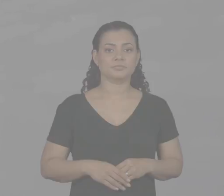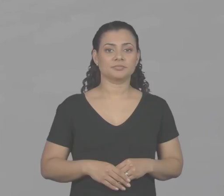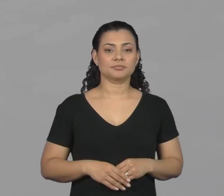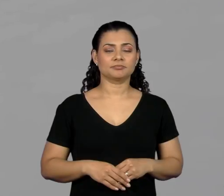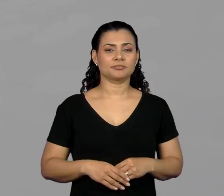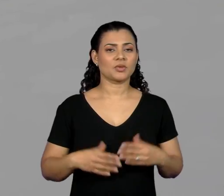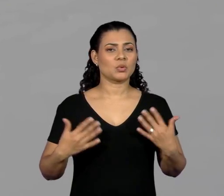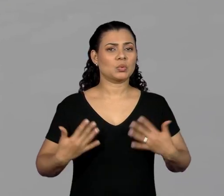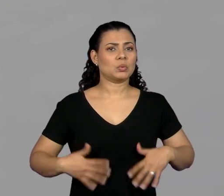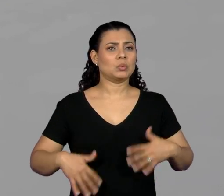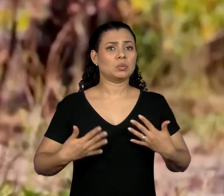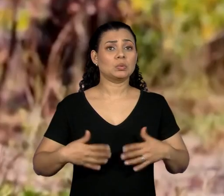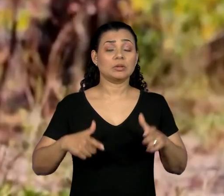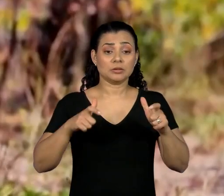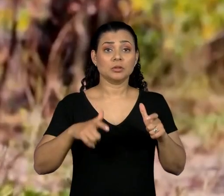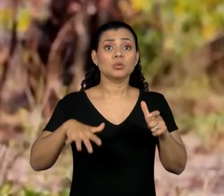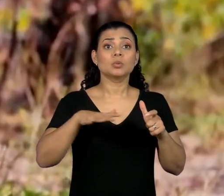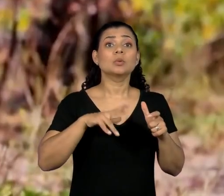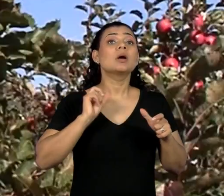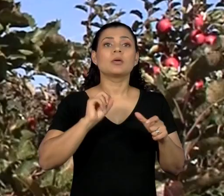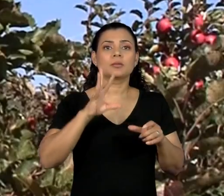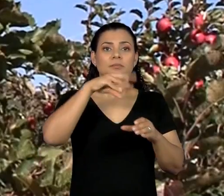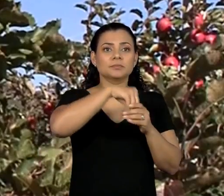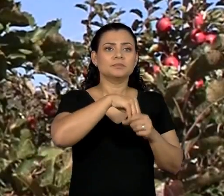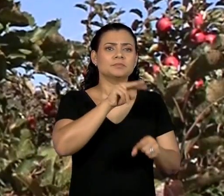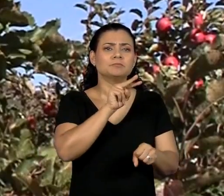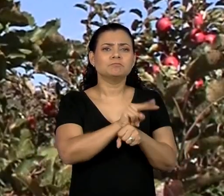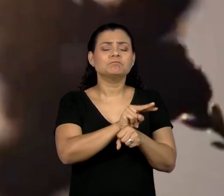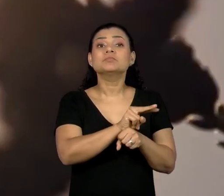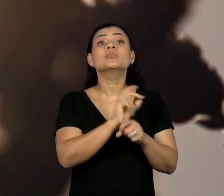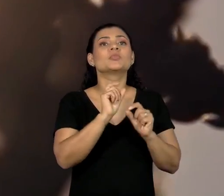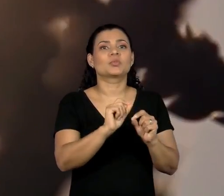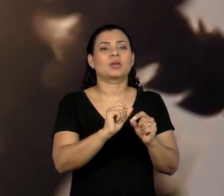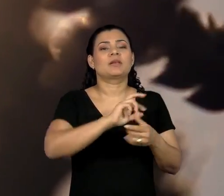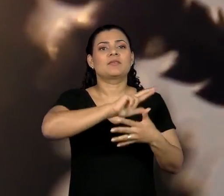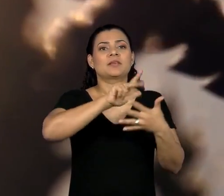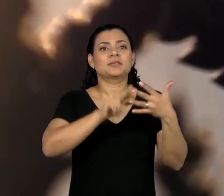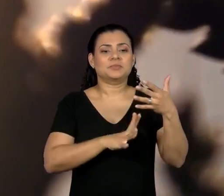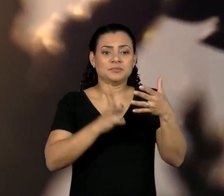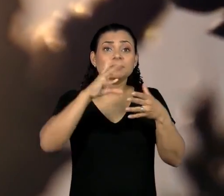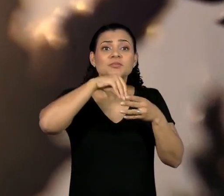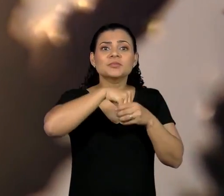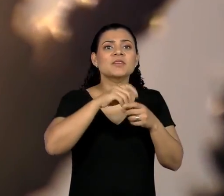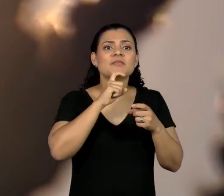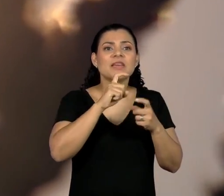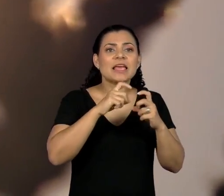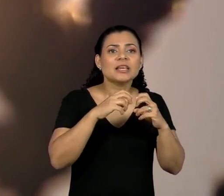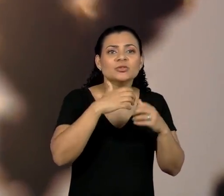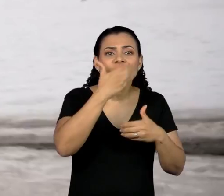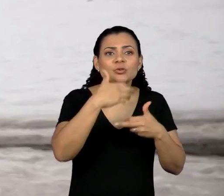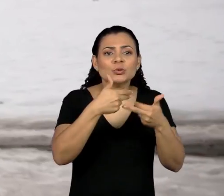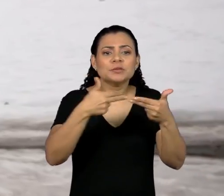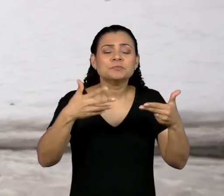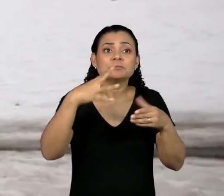cofre para salvaguardar a diversidade de espécies vegetais da Terra.